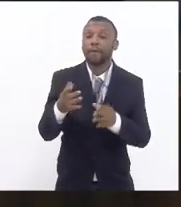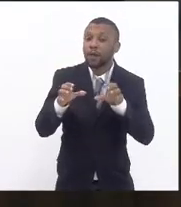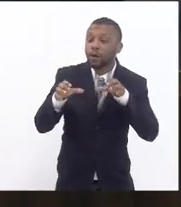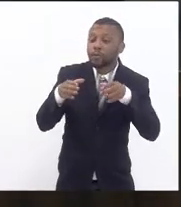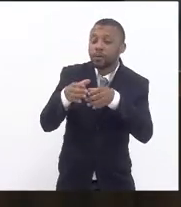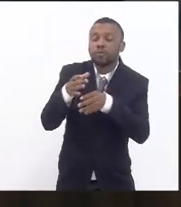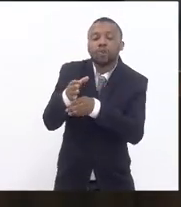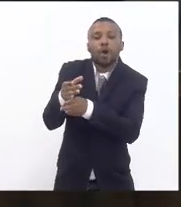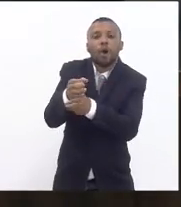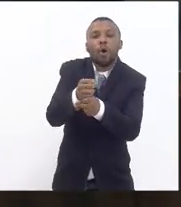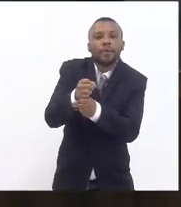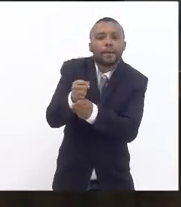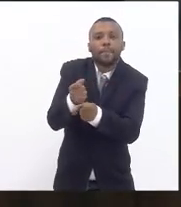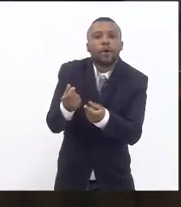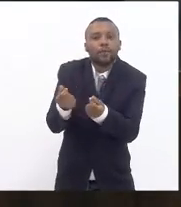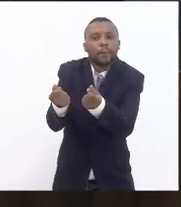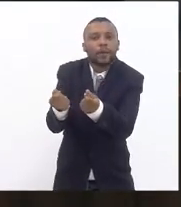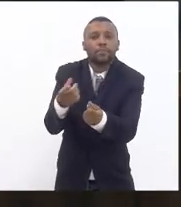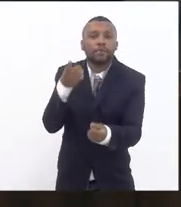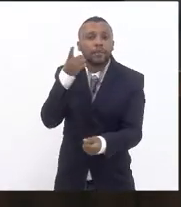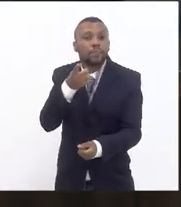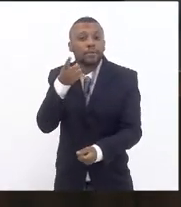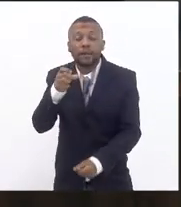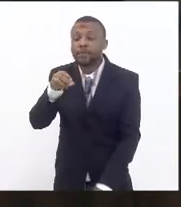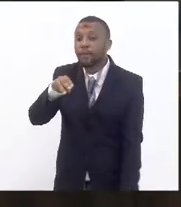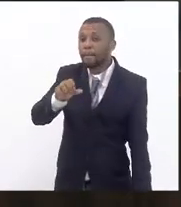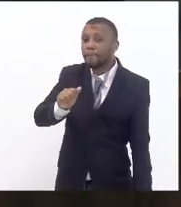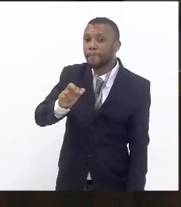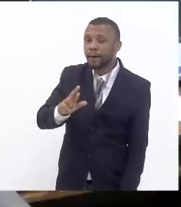Orçamento, deputado Márcio Canella.